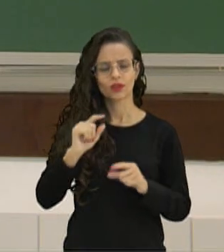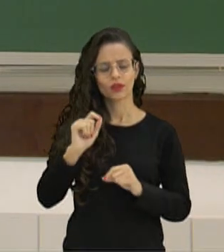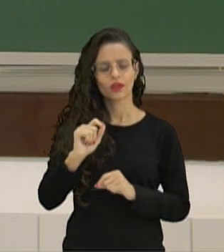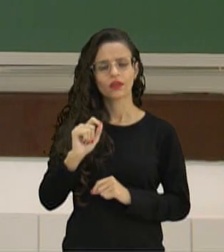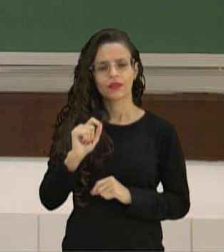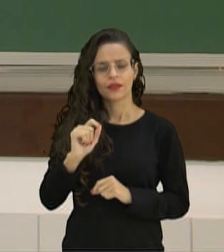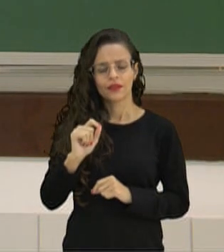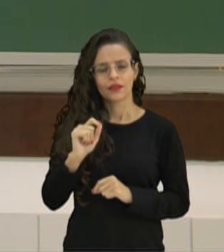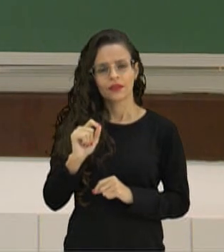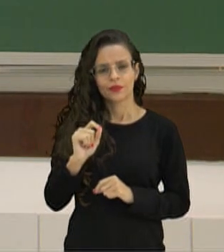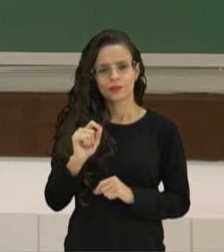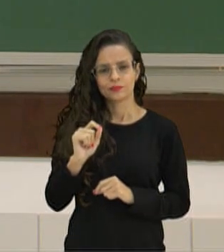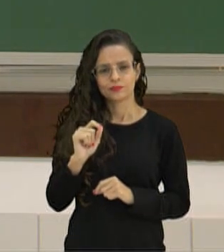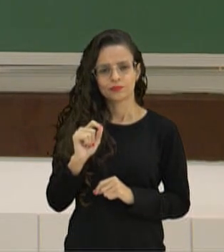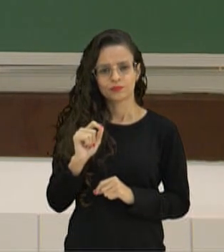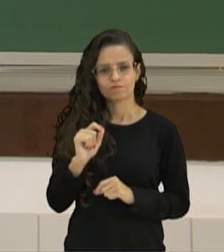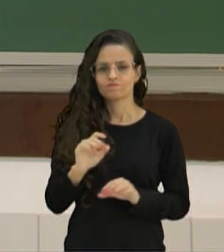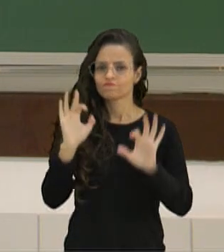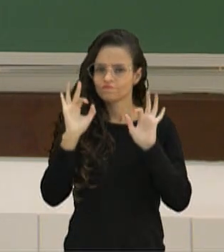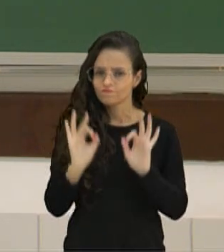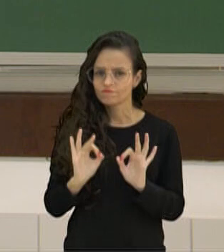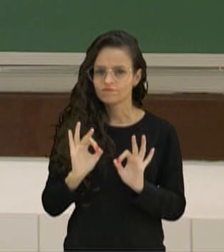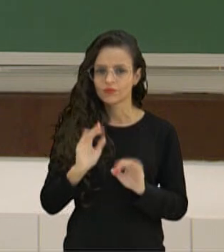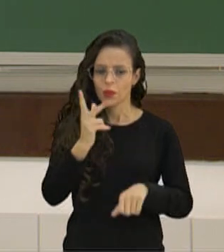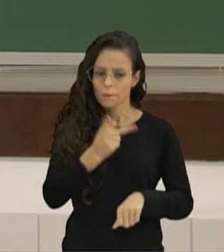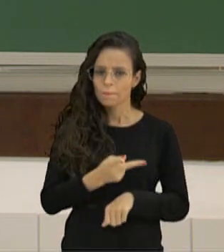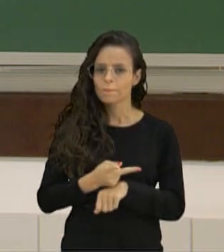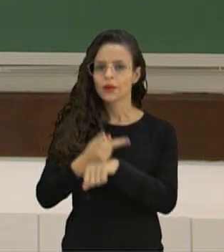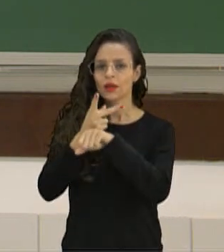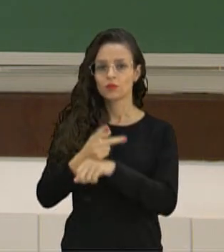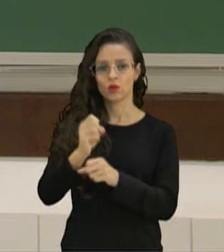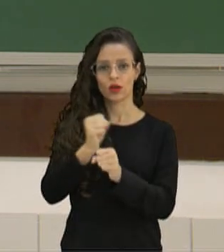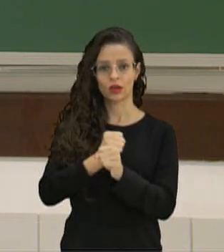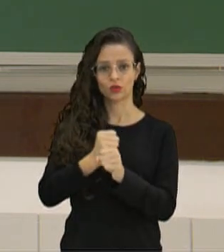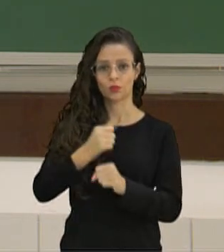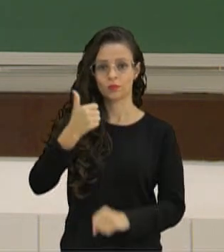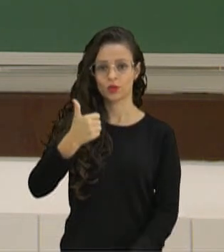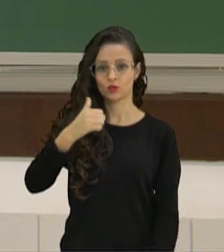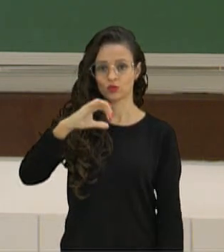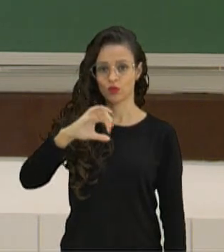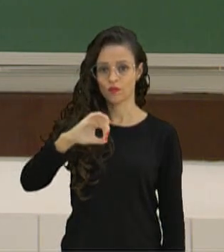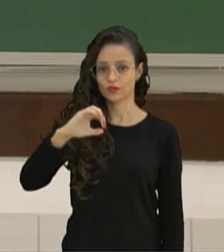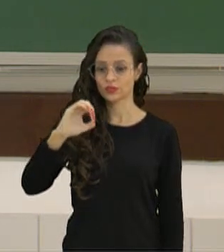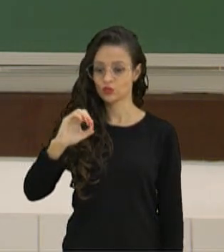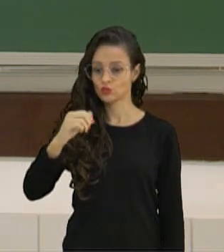que se efetivou esse prêmio, em 1901,